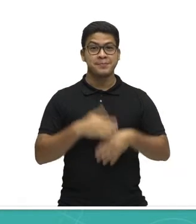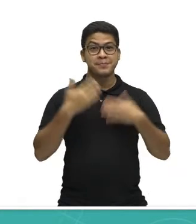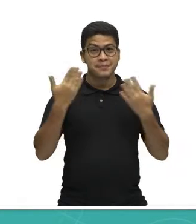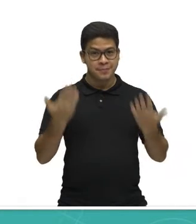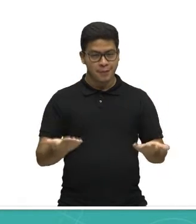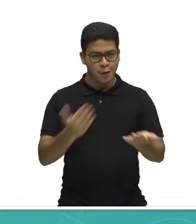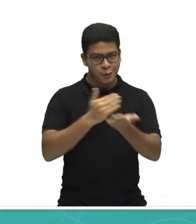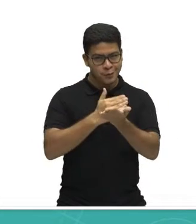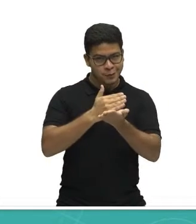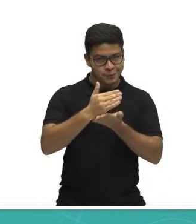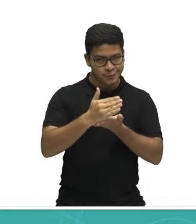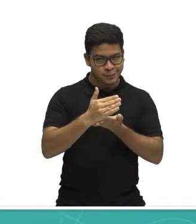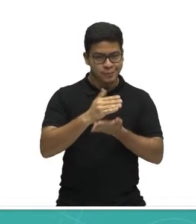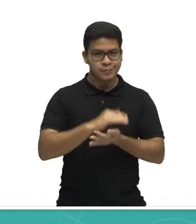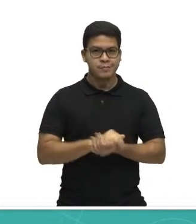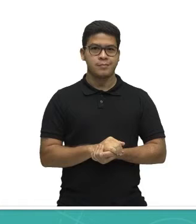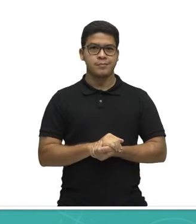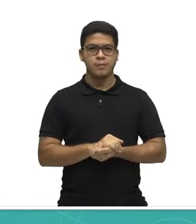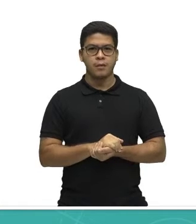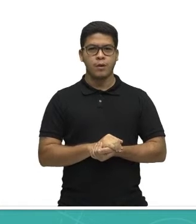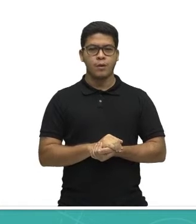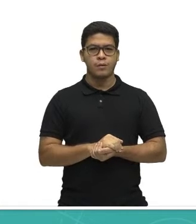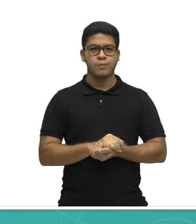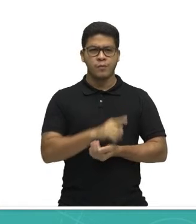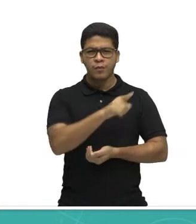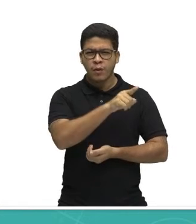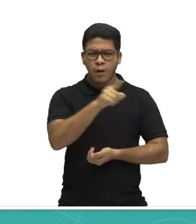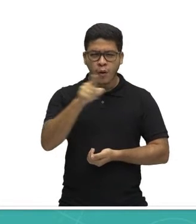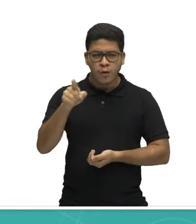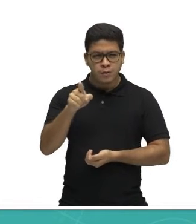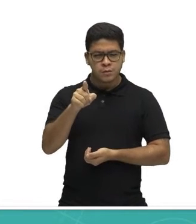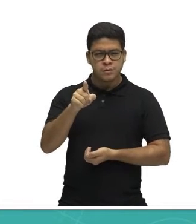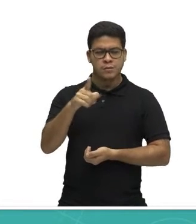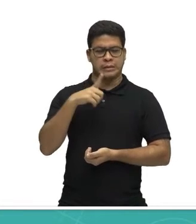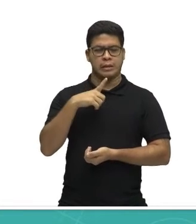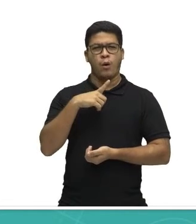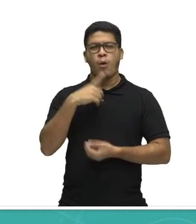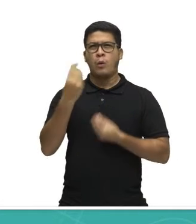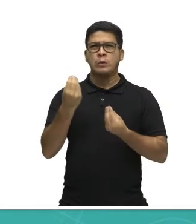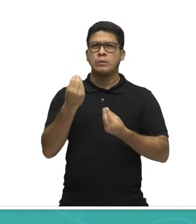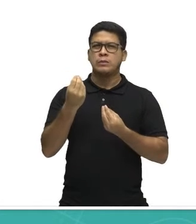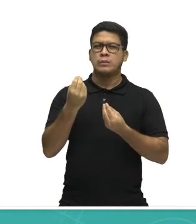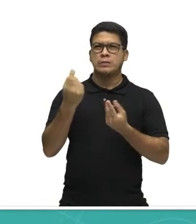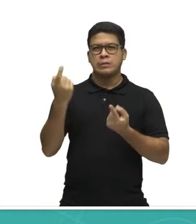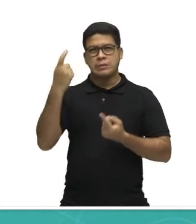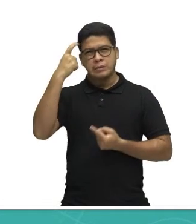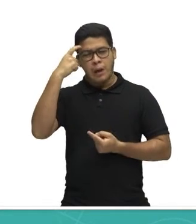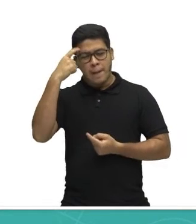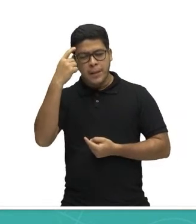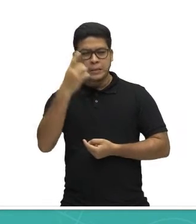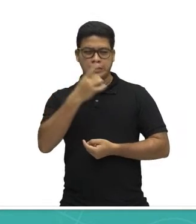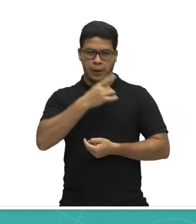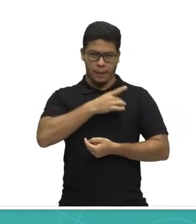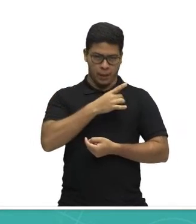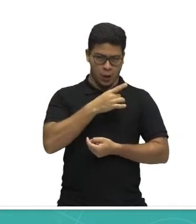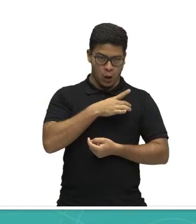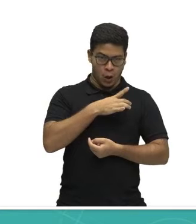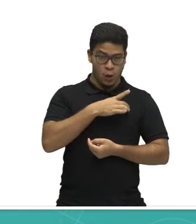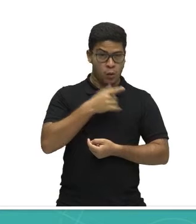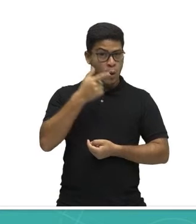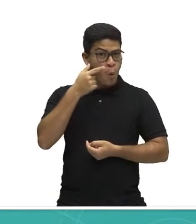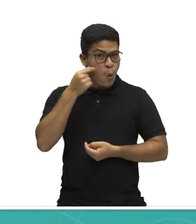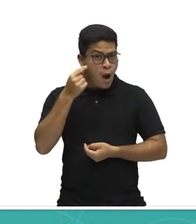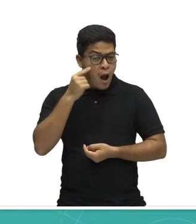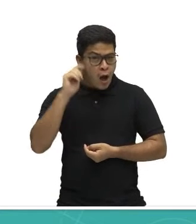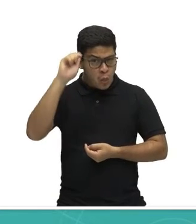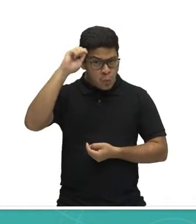aula, vocês têm alguma superstição? Vocês têm medo que o gato preto cruze